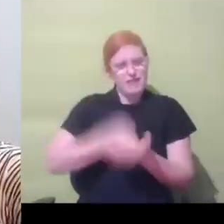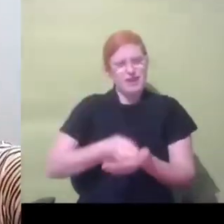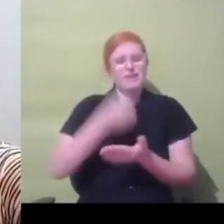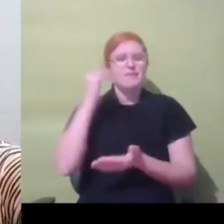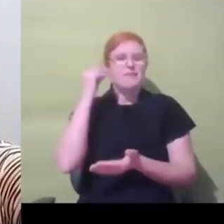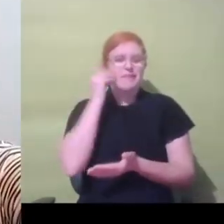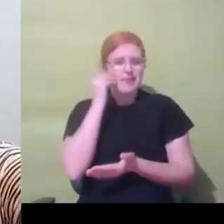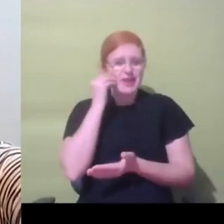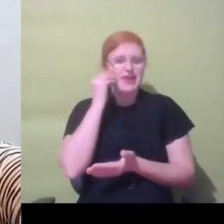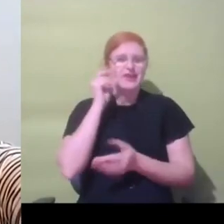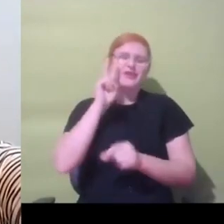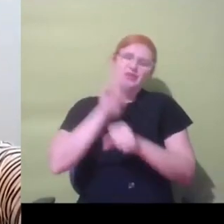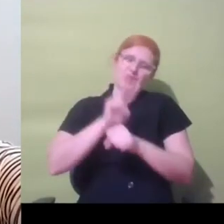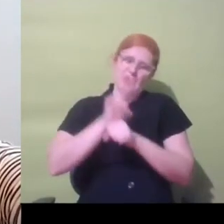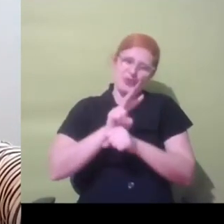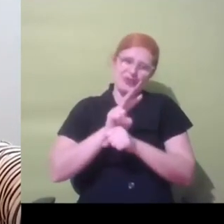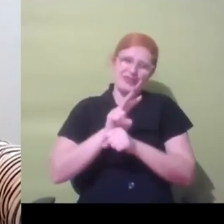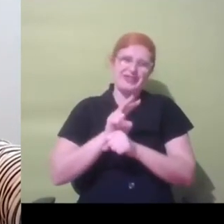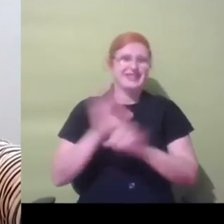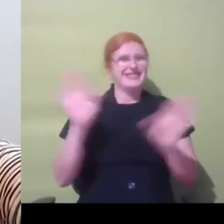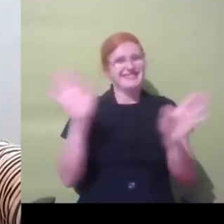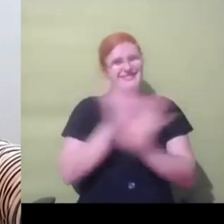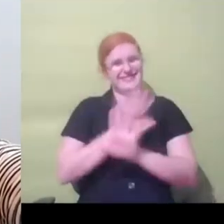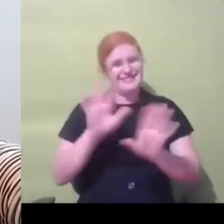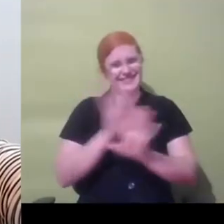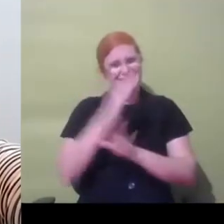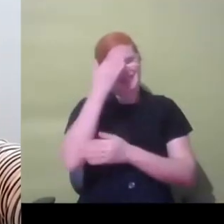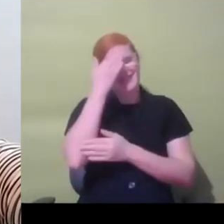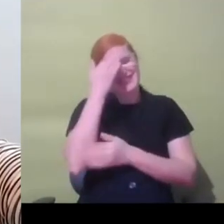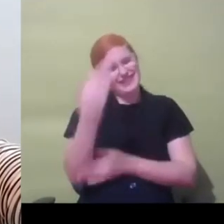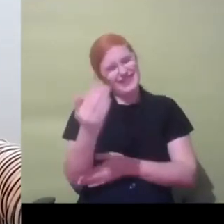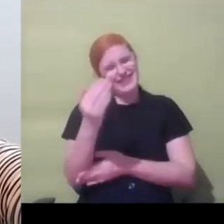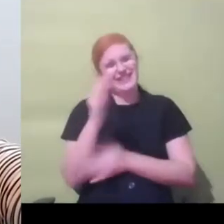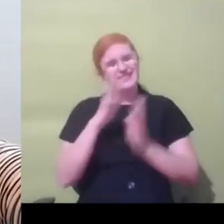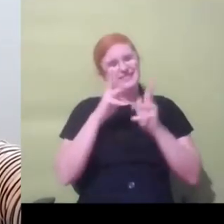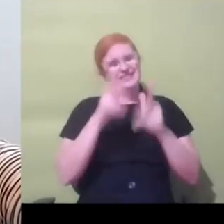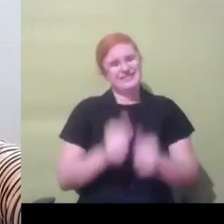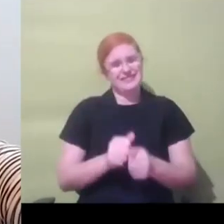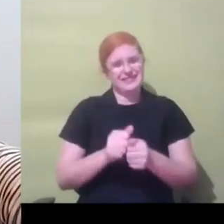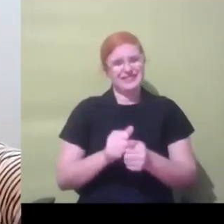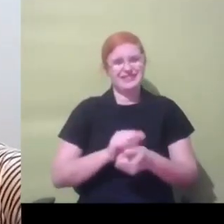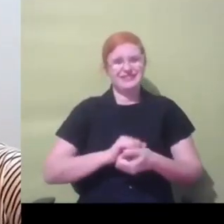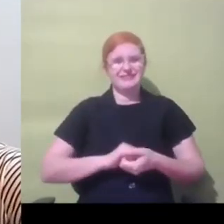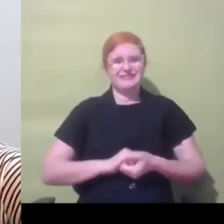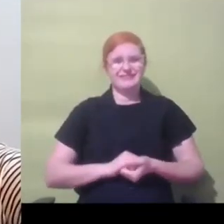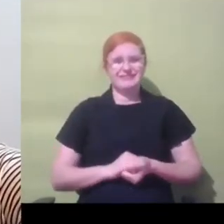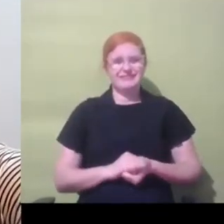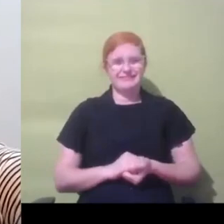vocês, fiquem bem, se cuidem. Até mais. Obrigada a todas.